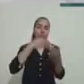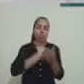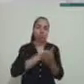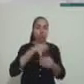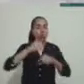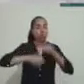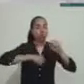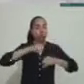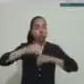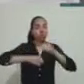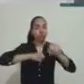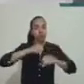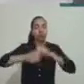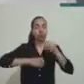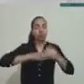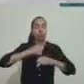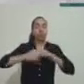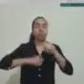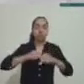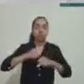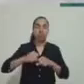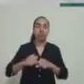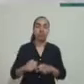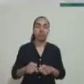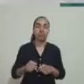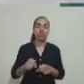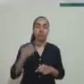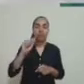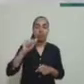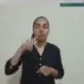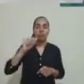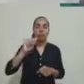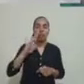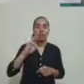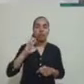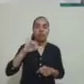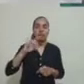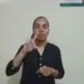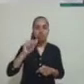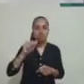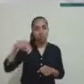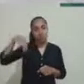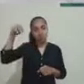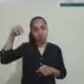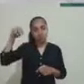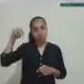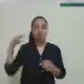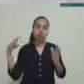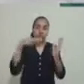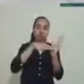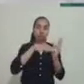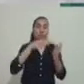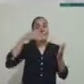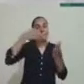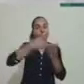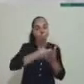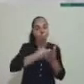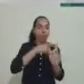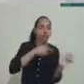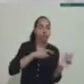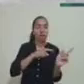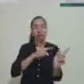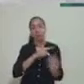bicicleta. Ano passado, eles fizeram Botucatu-Aparecida, esse ano eles estão fazendo Aparecida-Botucatu. E o